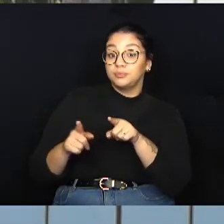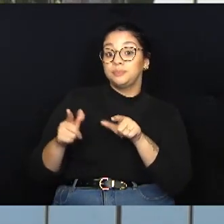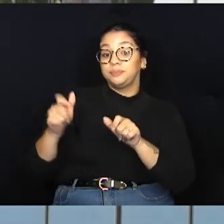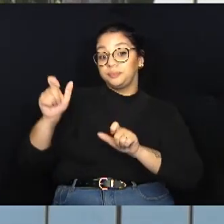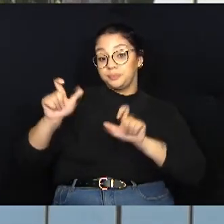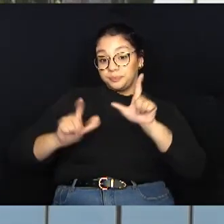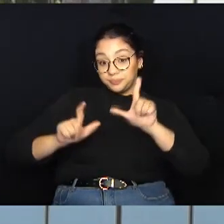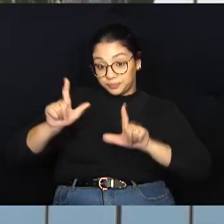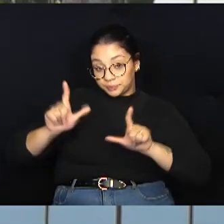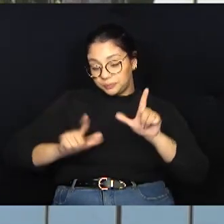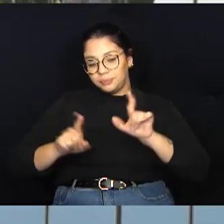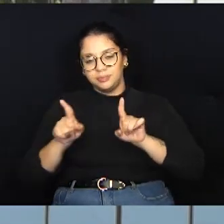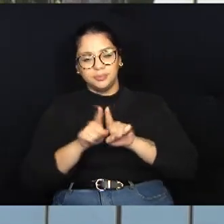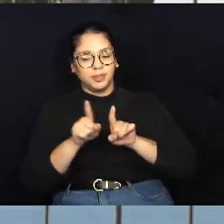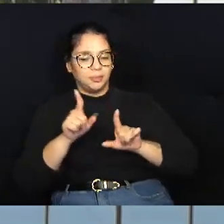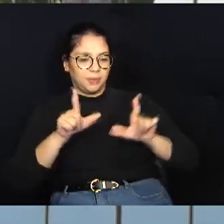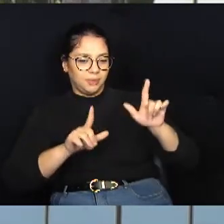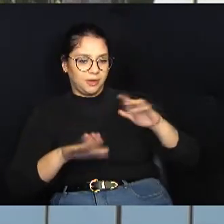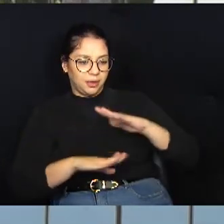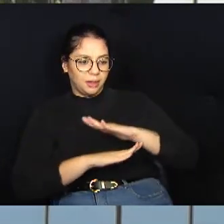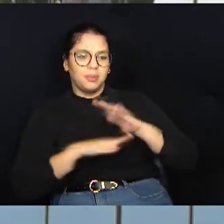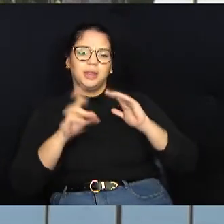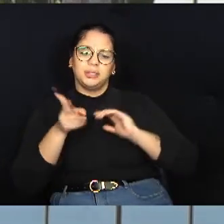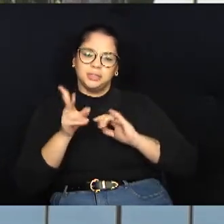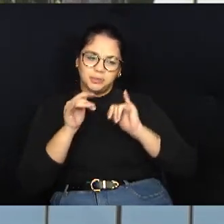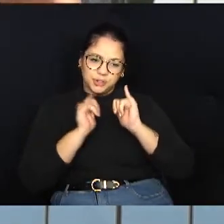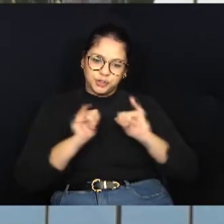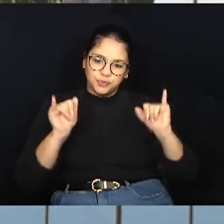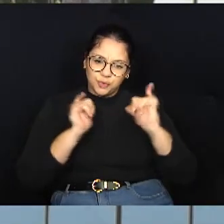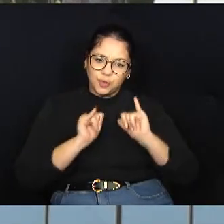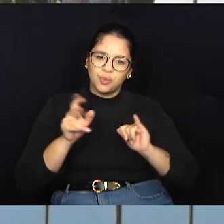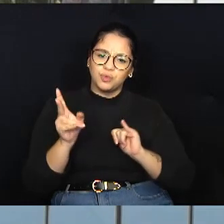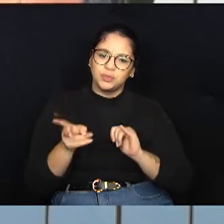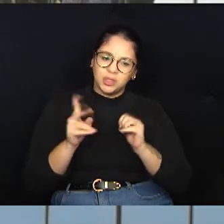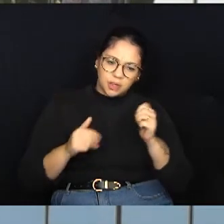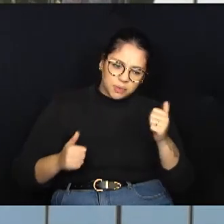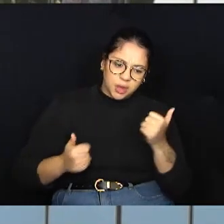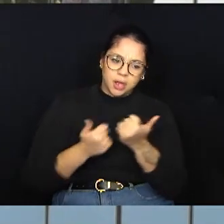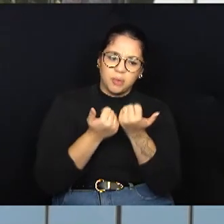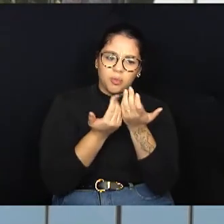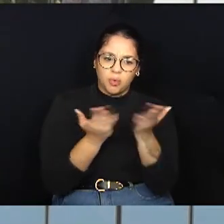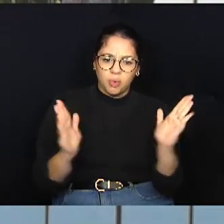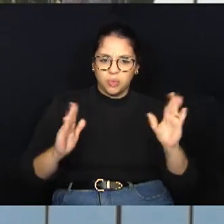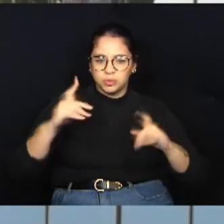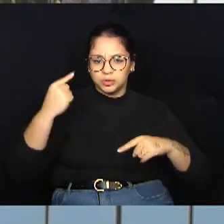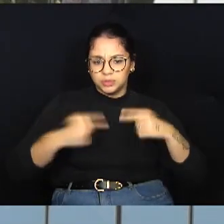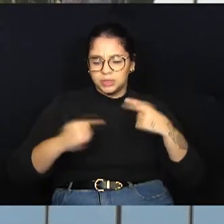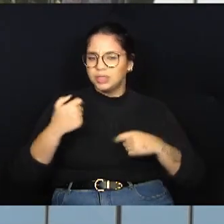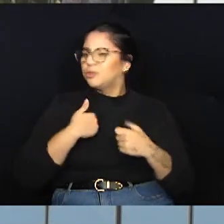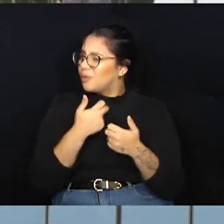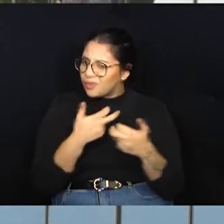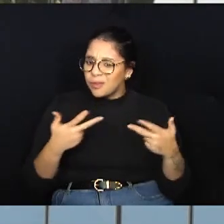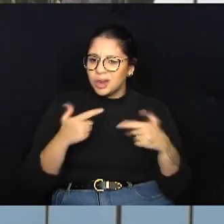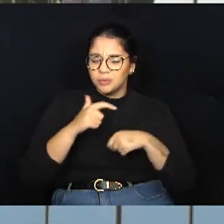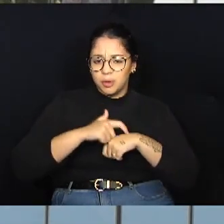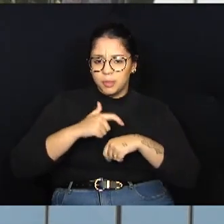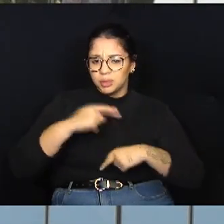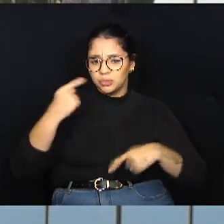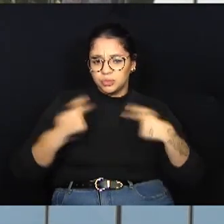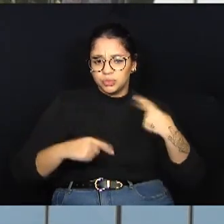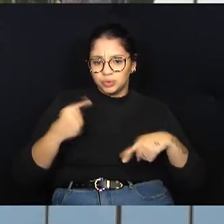TV Câmara, sempre divulgou, sempre apoiou, sempre abriu o debate. Aqui eu estive em vários debates aqui,